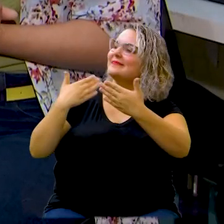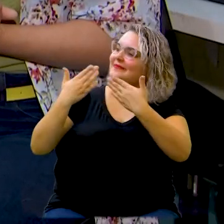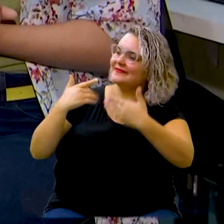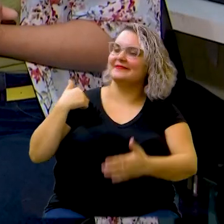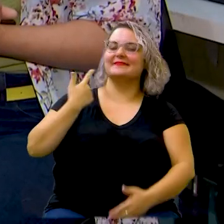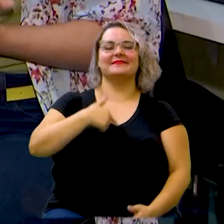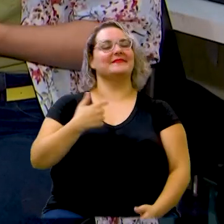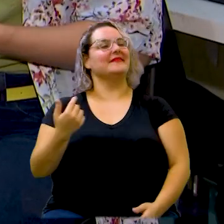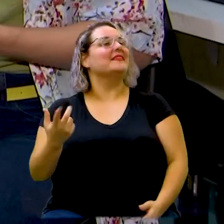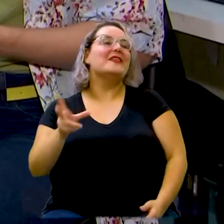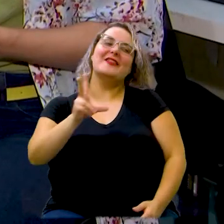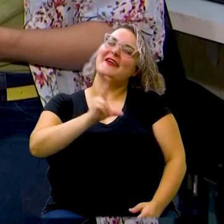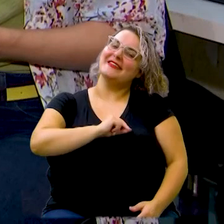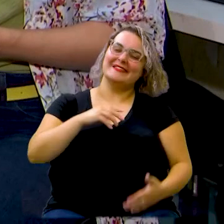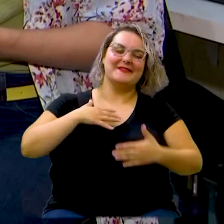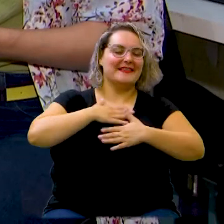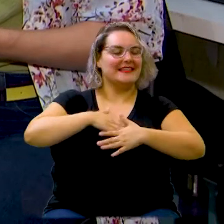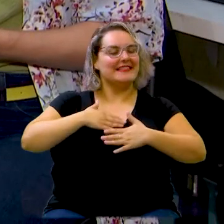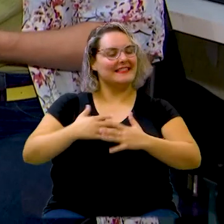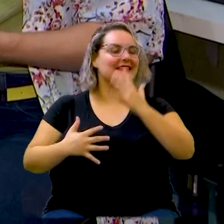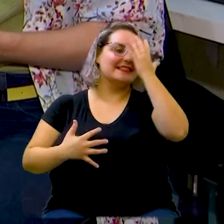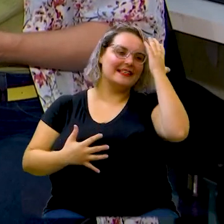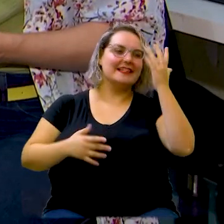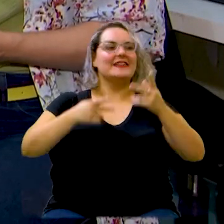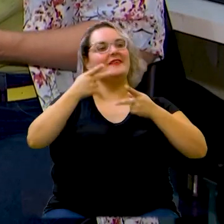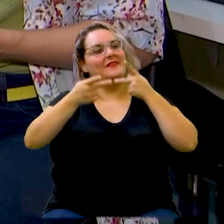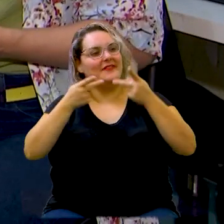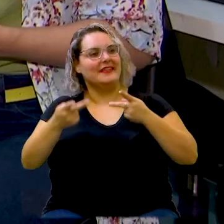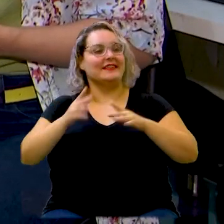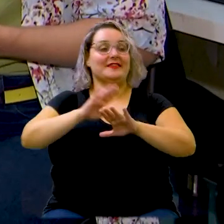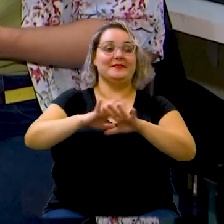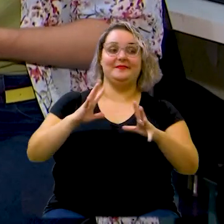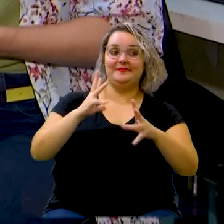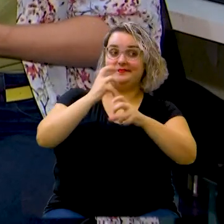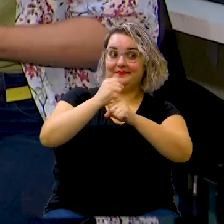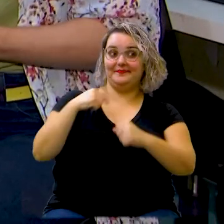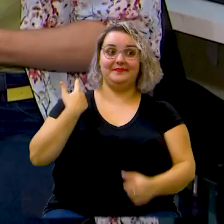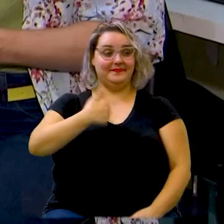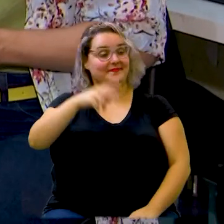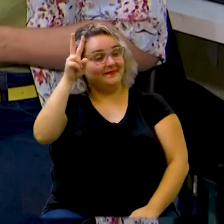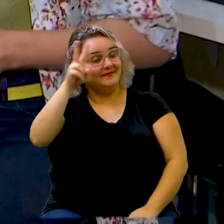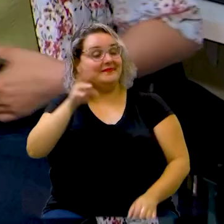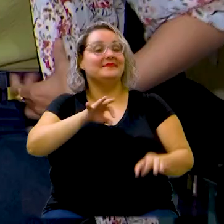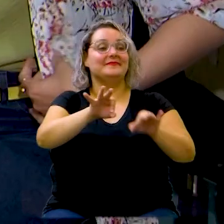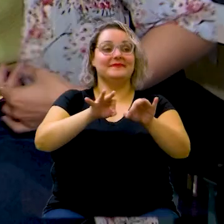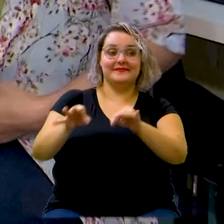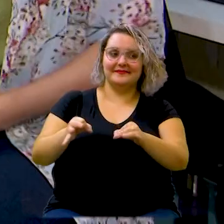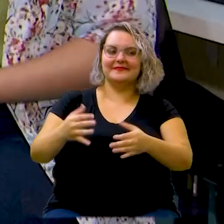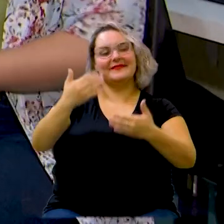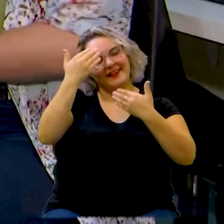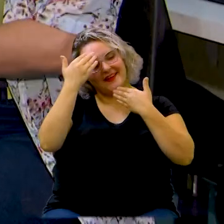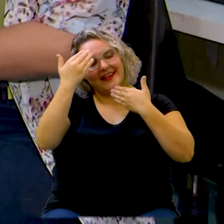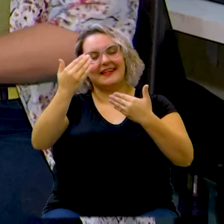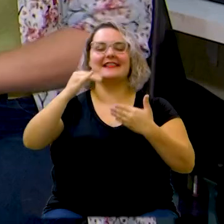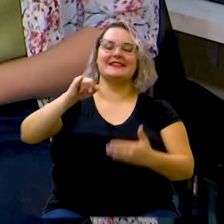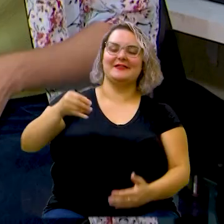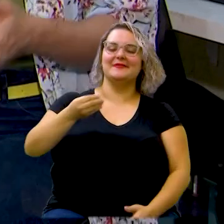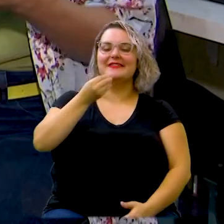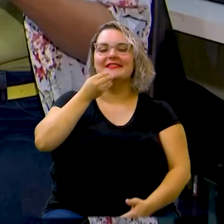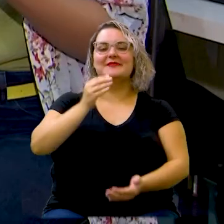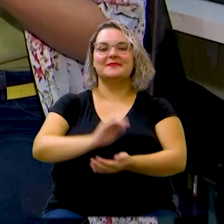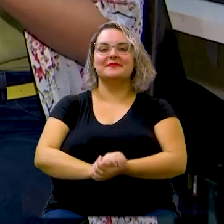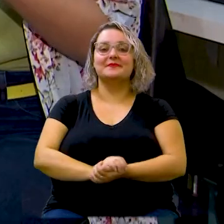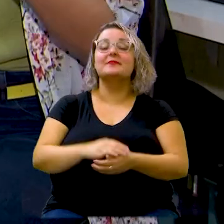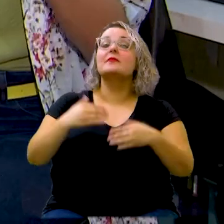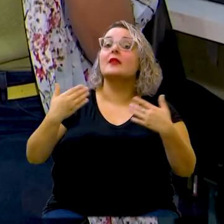gente. Nossa, é sempre um prazer, Dalila, poder falar da Ação Forte, da nossa história, dos nossos projetos. Eu que agradeço essa oportunidade. A